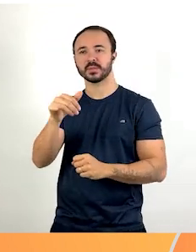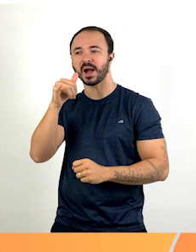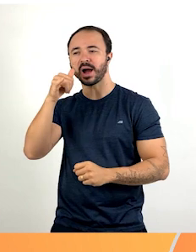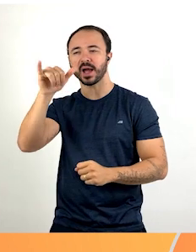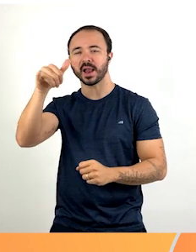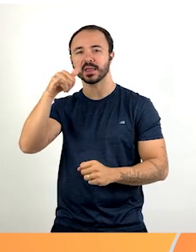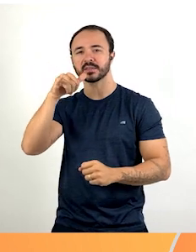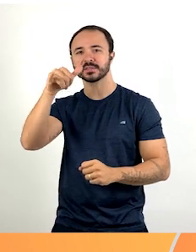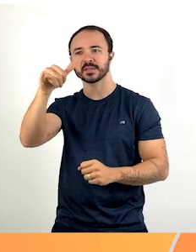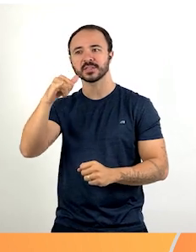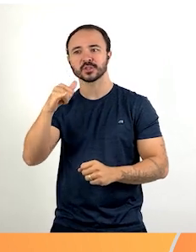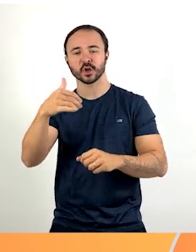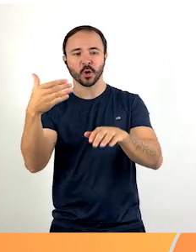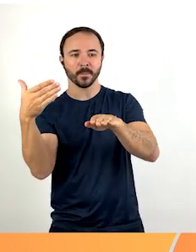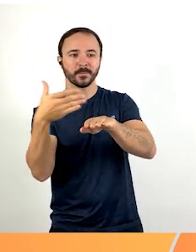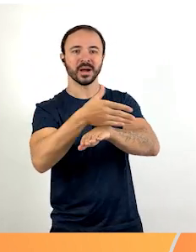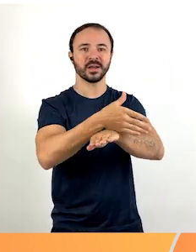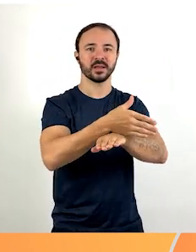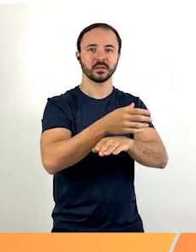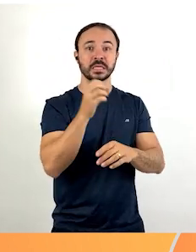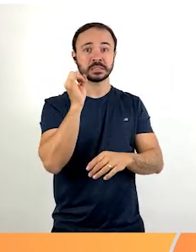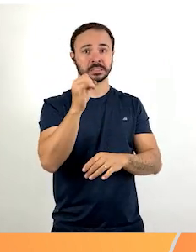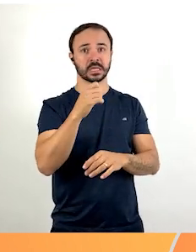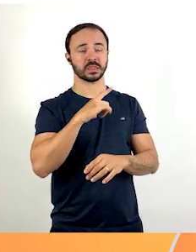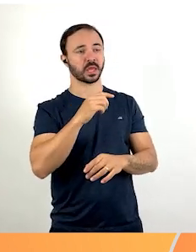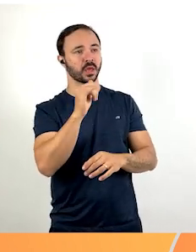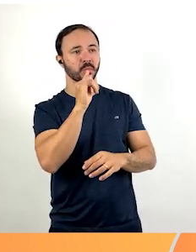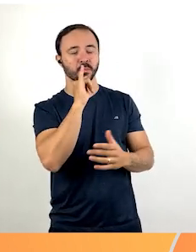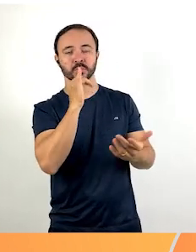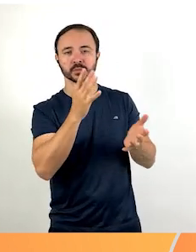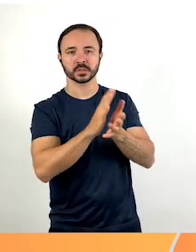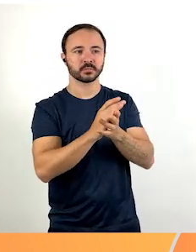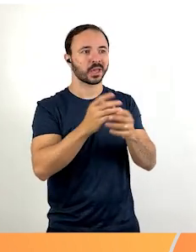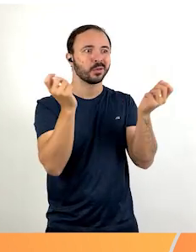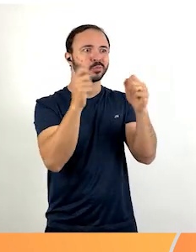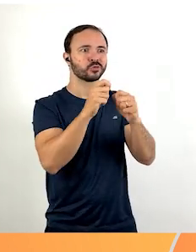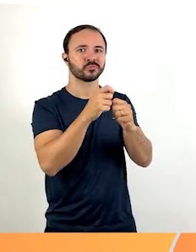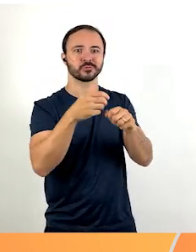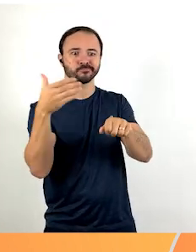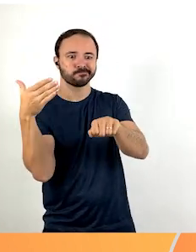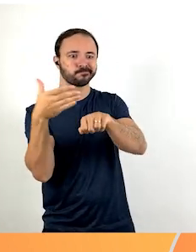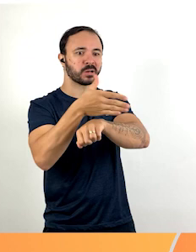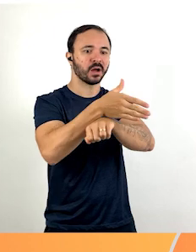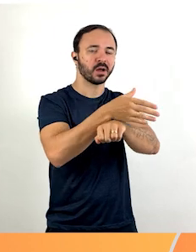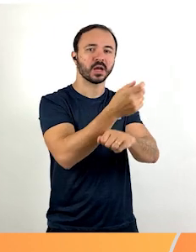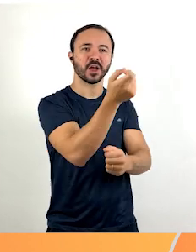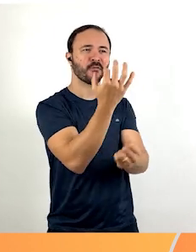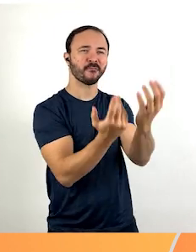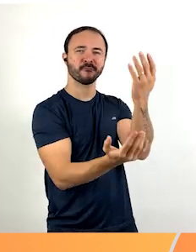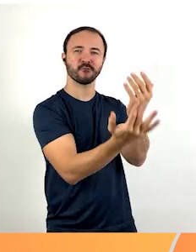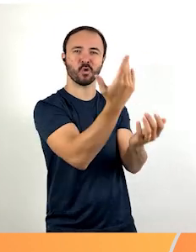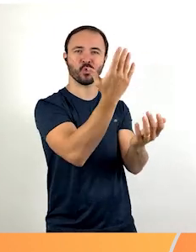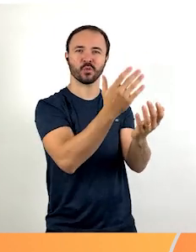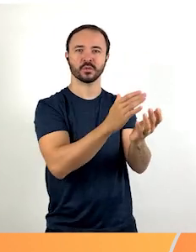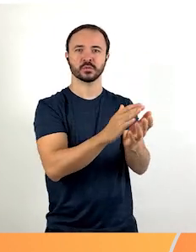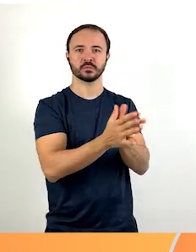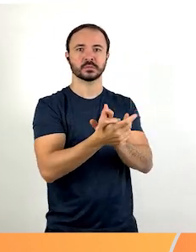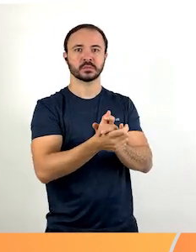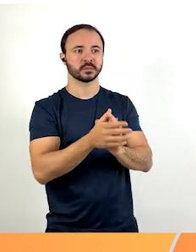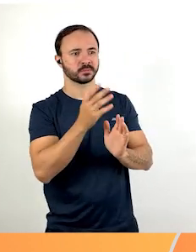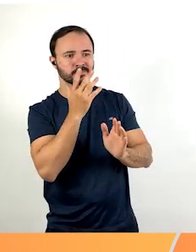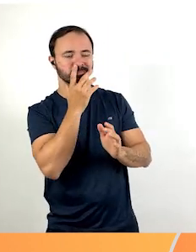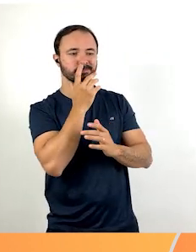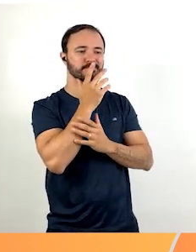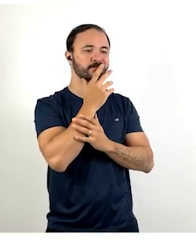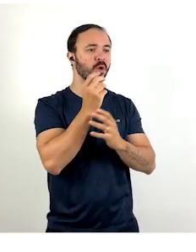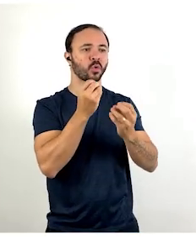dessa corrente elétrica, há algum momento em que pode haver um risco de acidente. Nesse momento, você tem o disjuntor, que ele alerta, caiu a chave